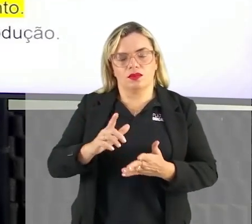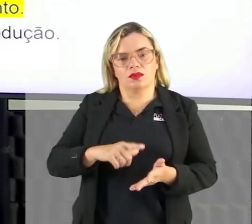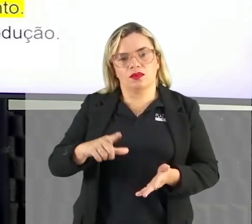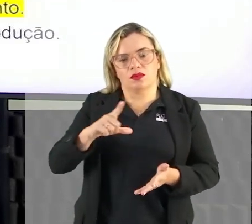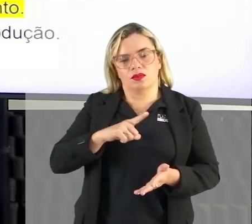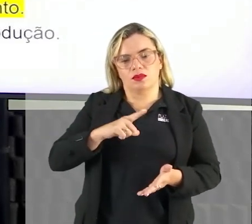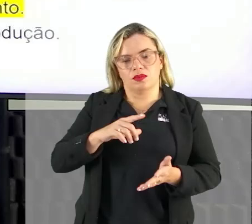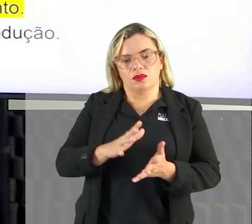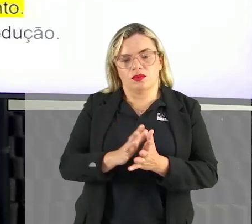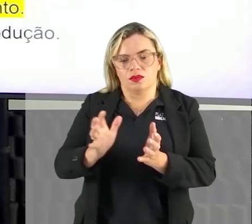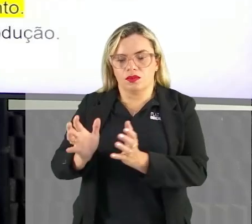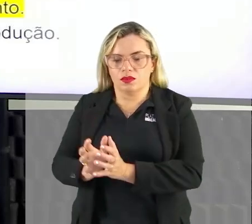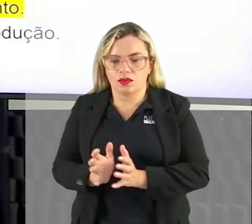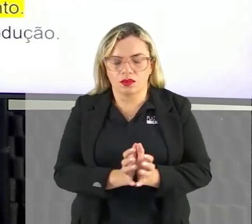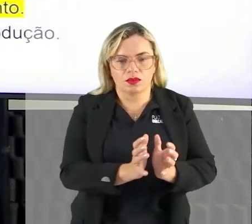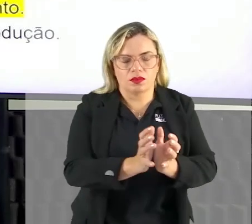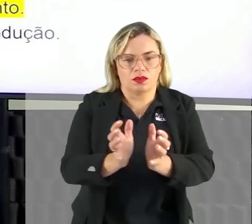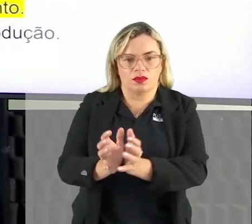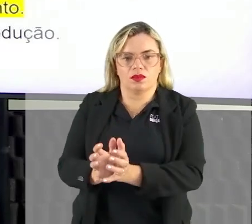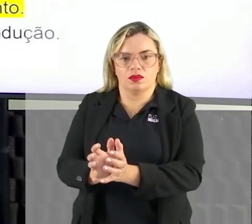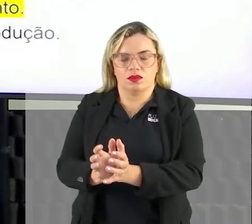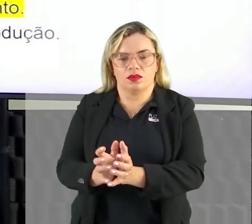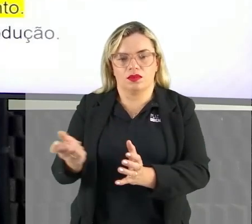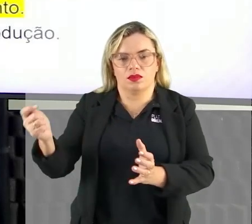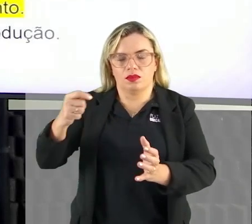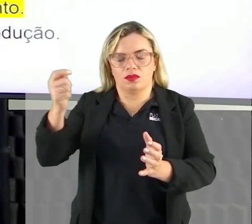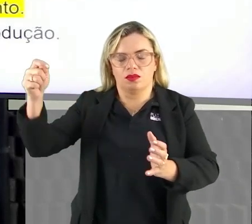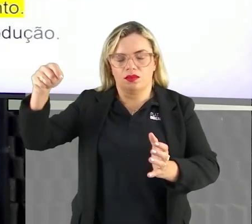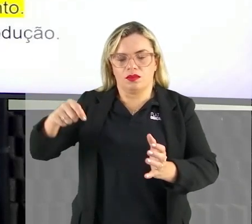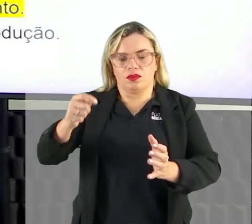existir mais colmeias, né? Mais colônias de